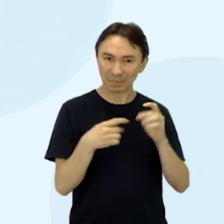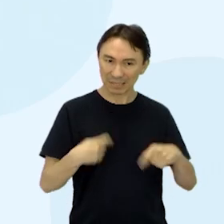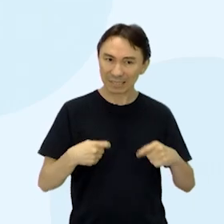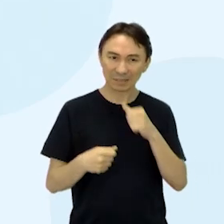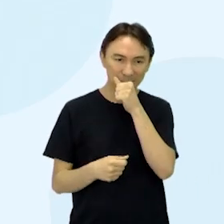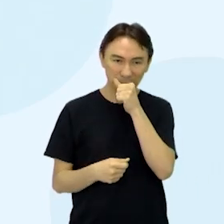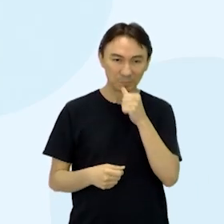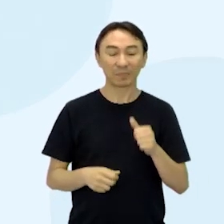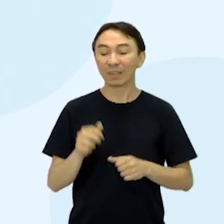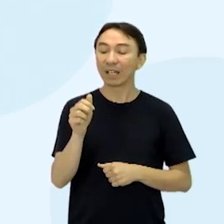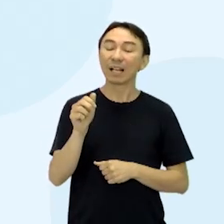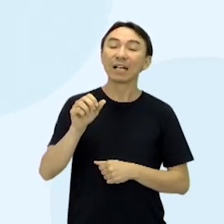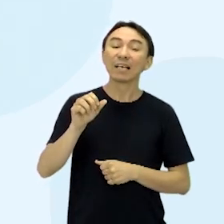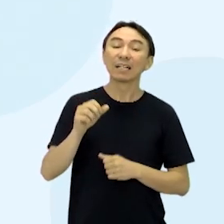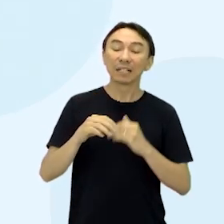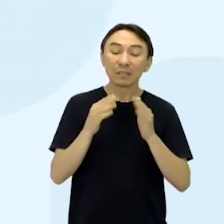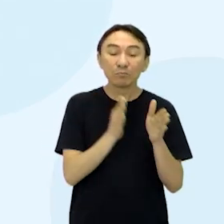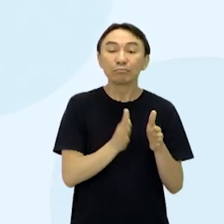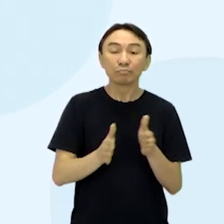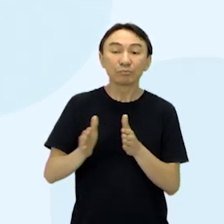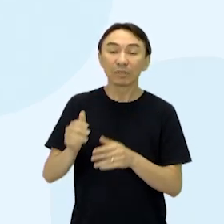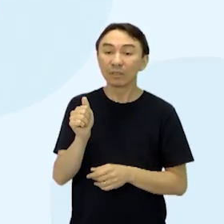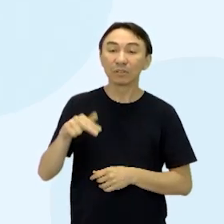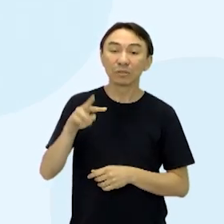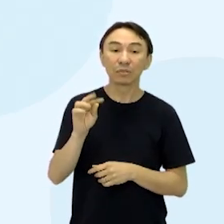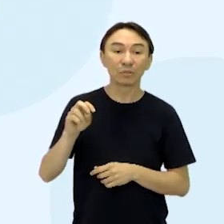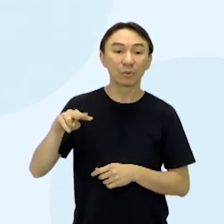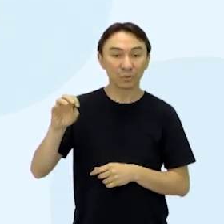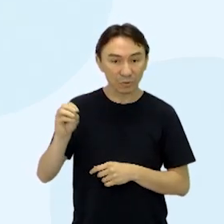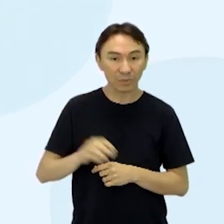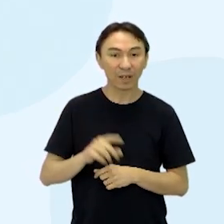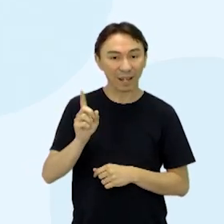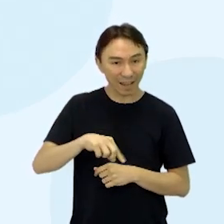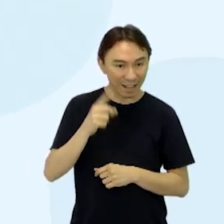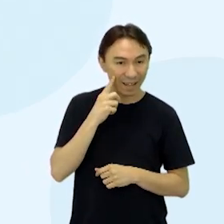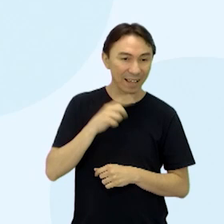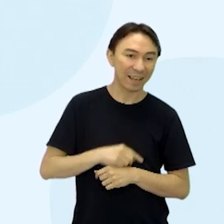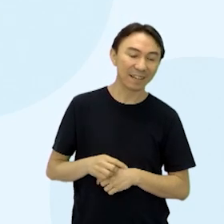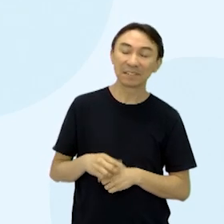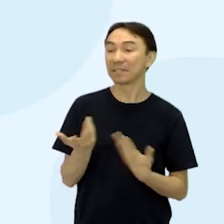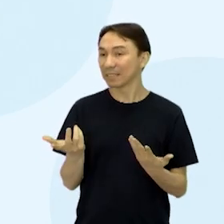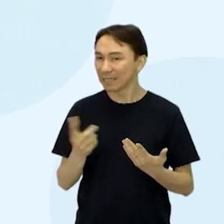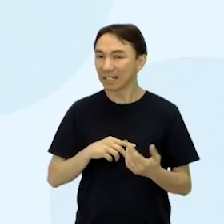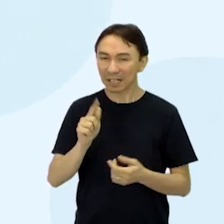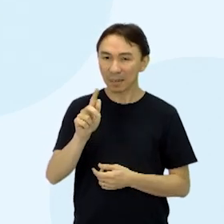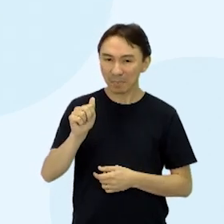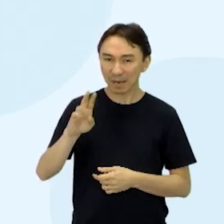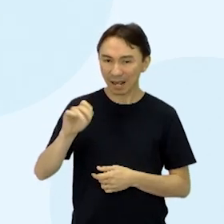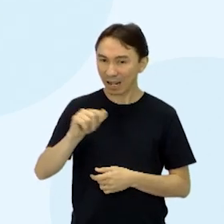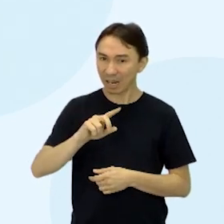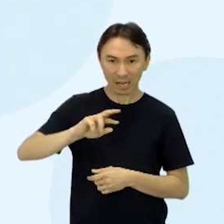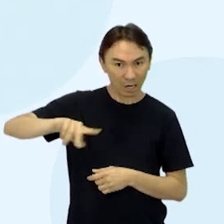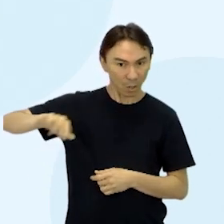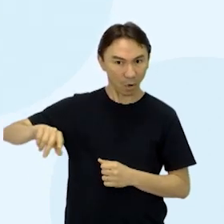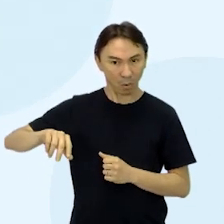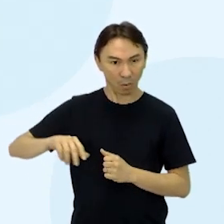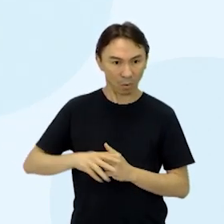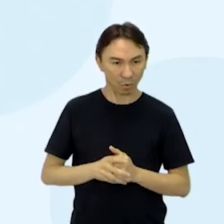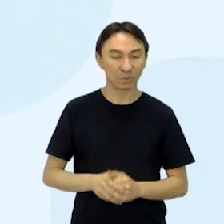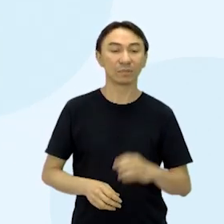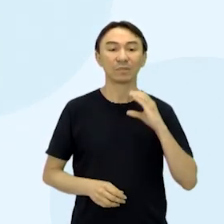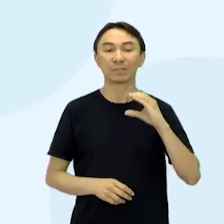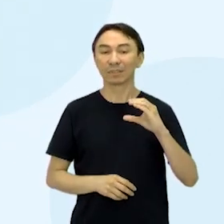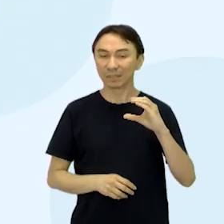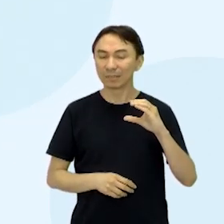ela é recursiva e a construída por Gabriela, não recursiva. Letra C, ambas são